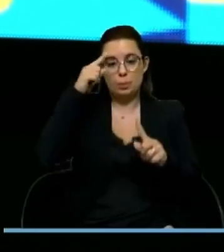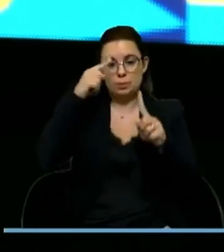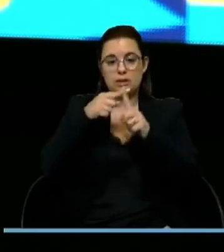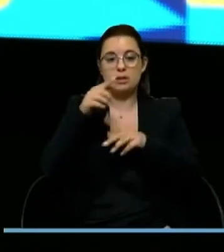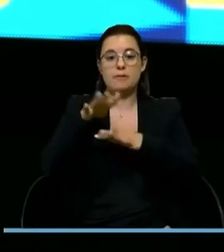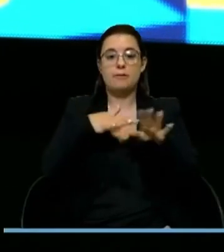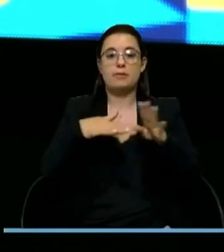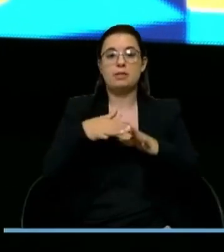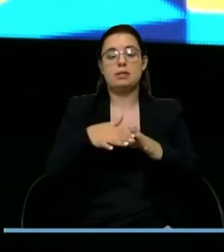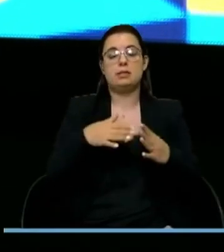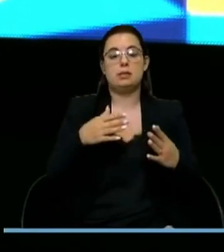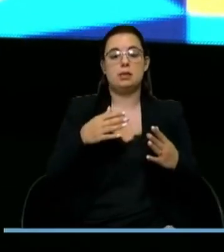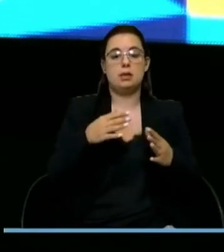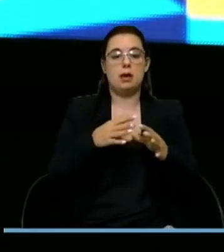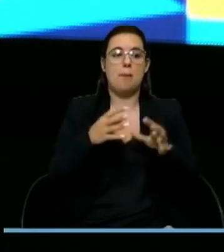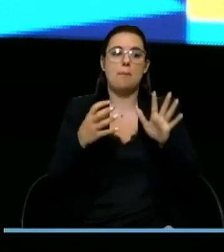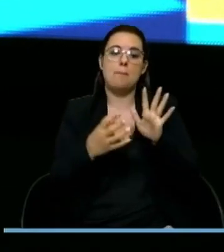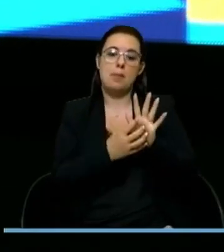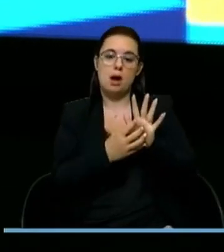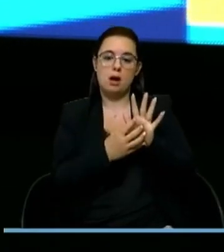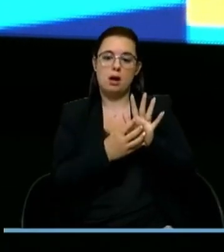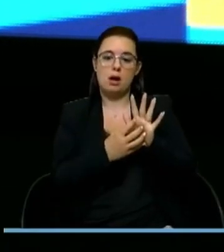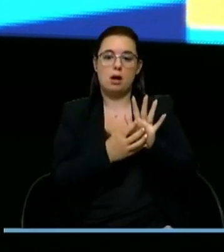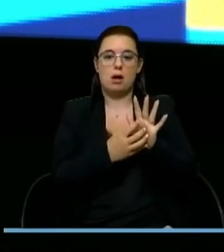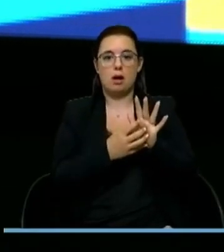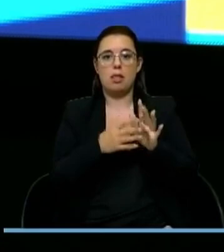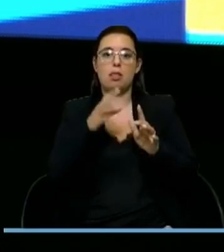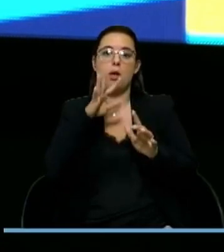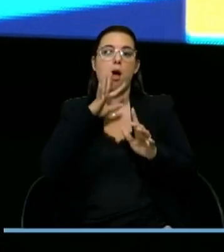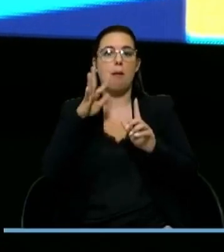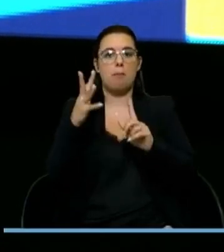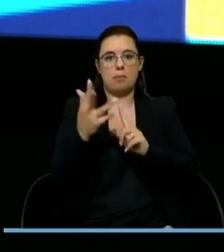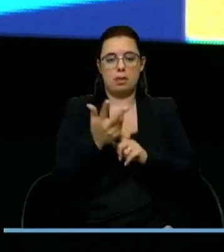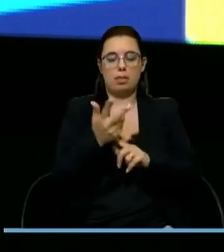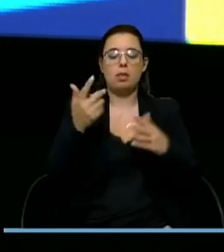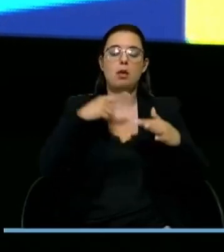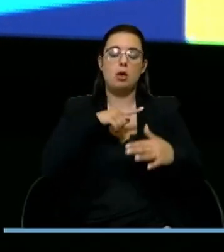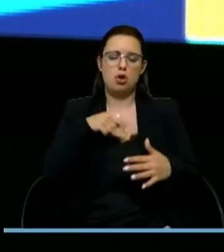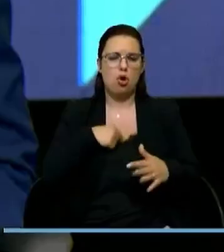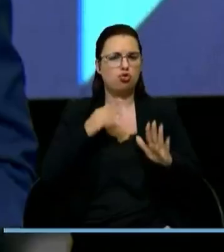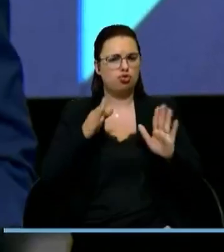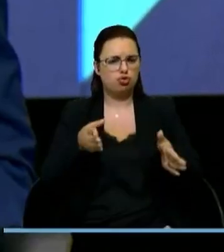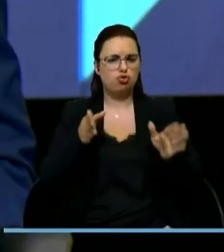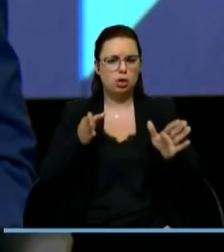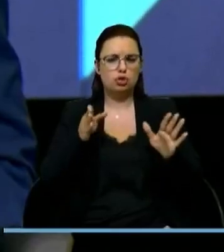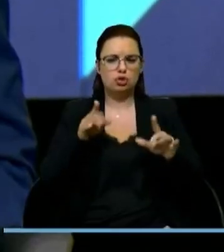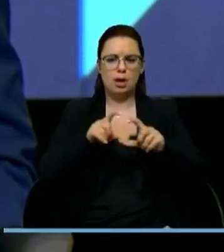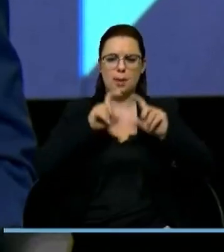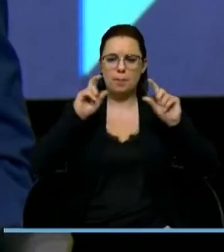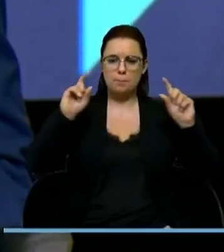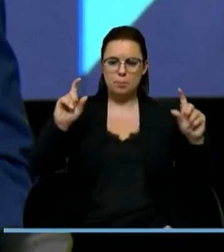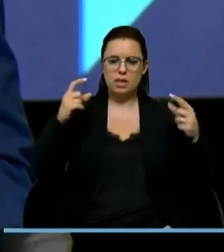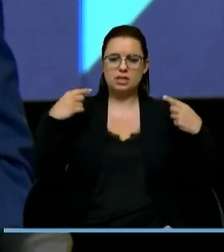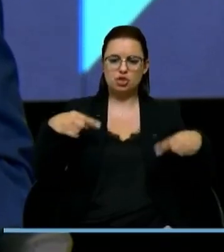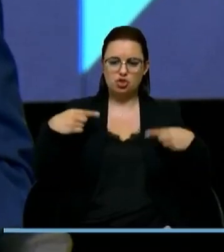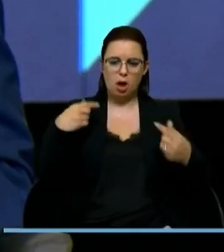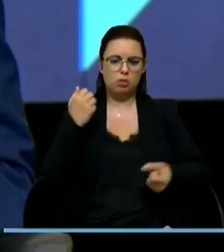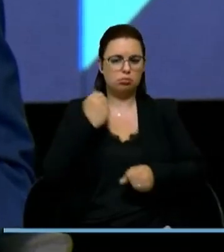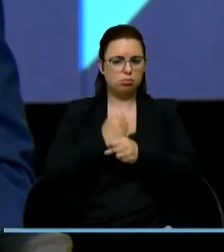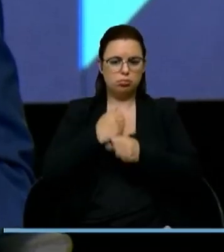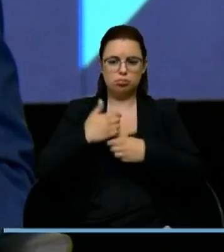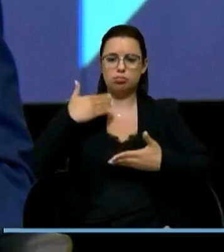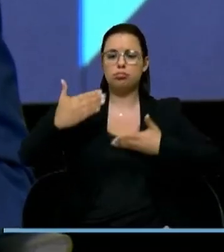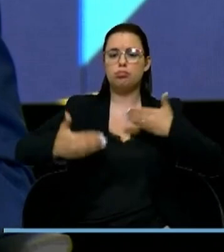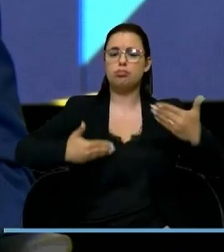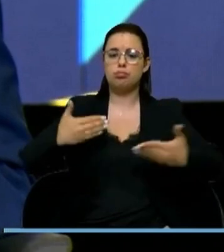o offset da sua pegada ecológica. Digamos. E temos já empresas que estão ativamente a